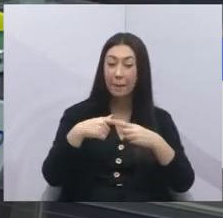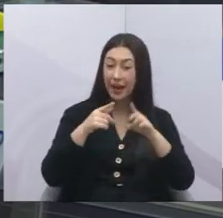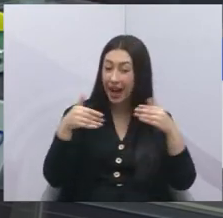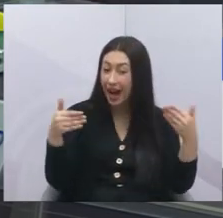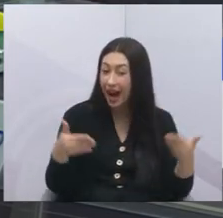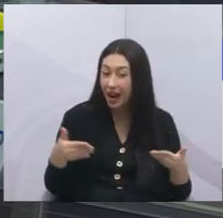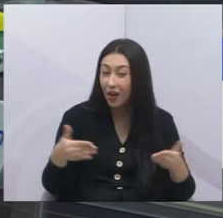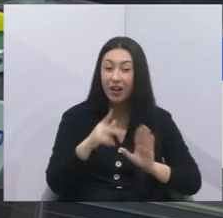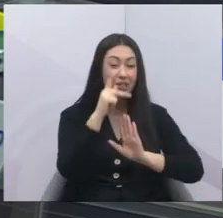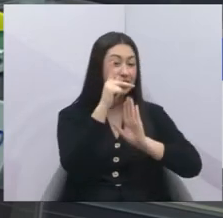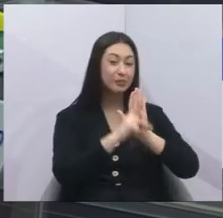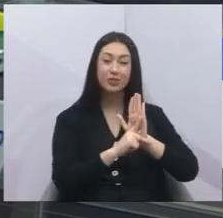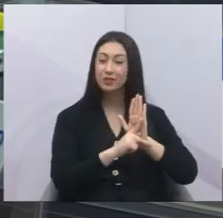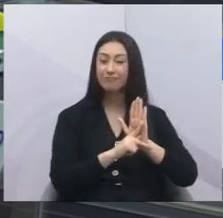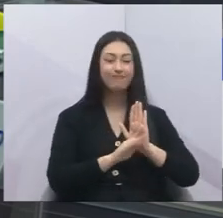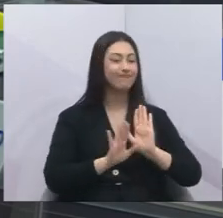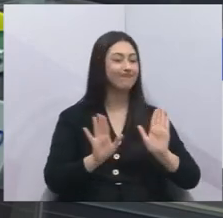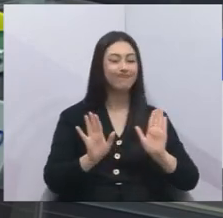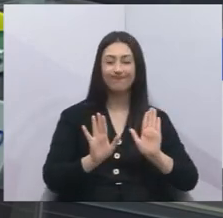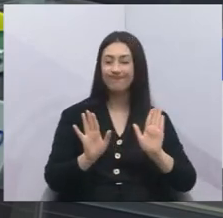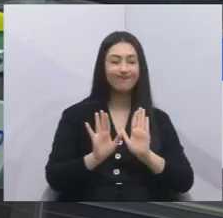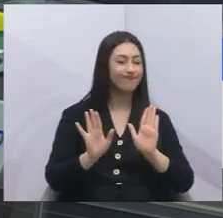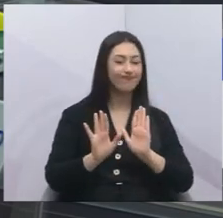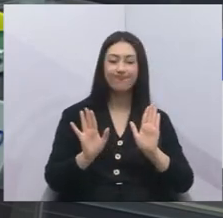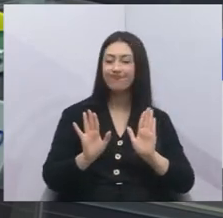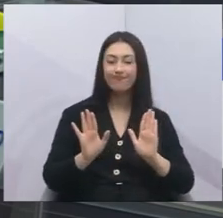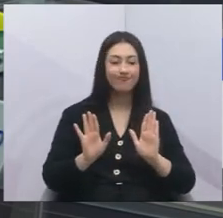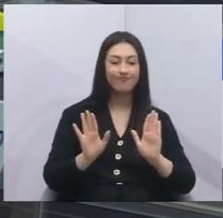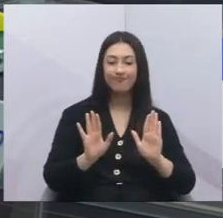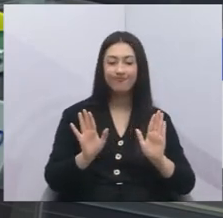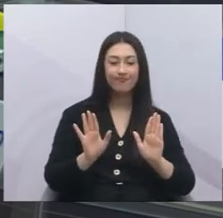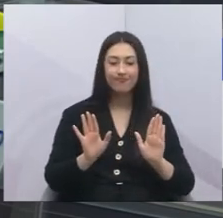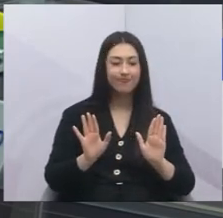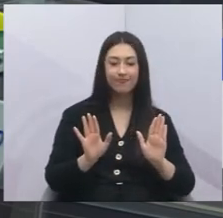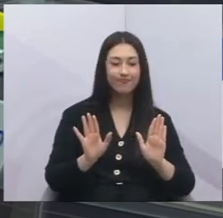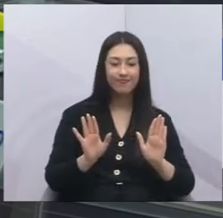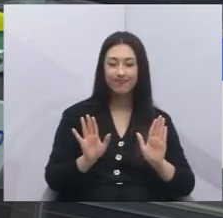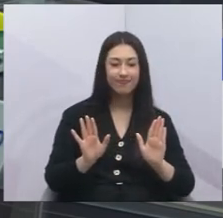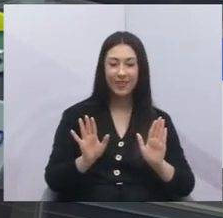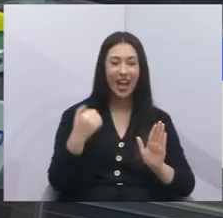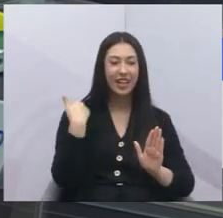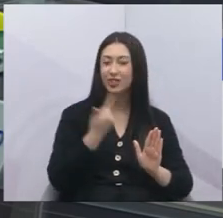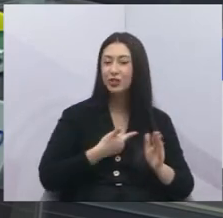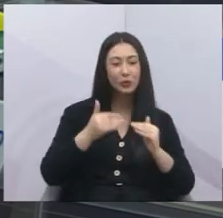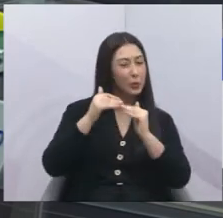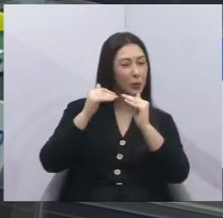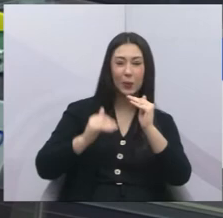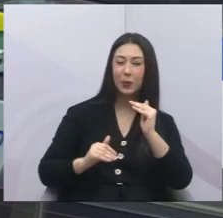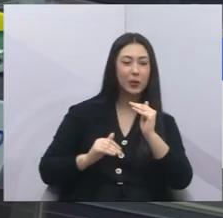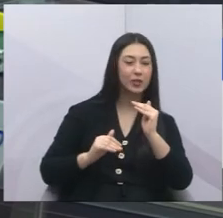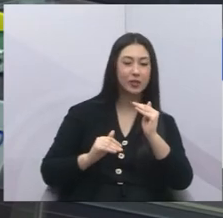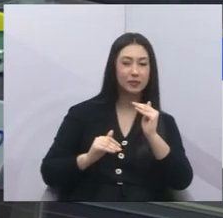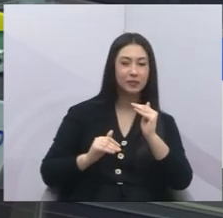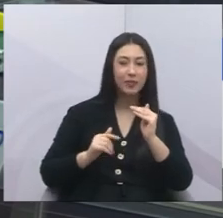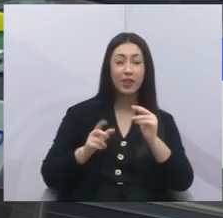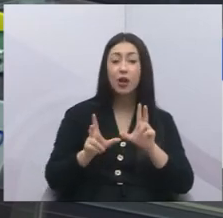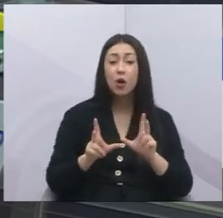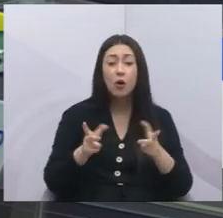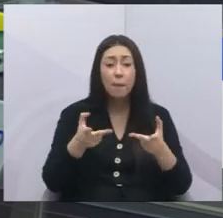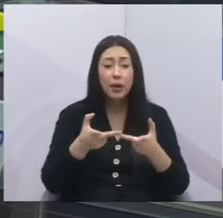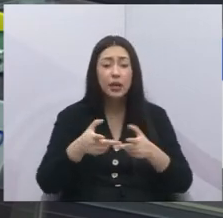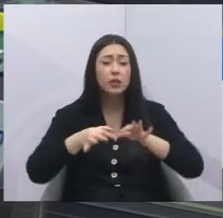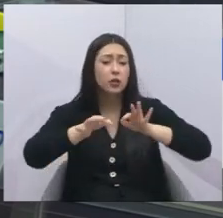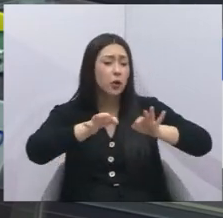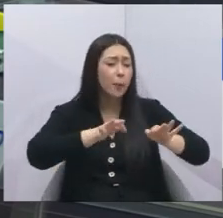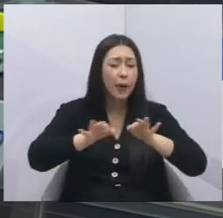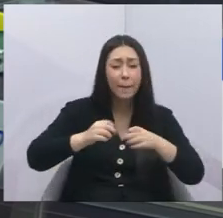esse projeto, infelizmente, é um projeto que não contempla aquilo que a gente propôs. Essa casa é uma casa de